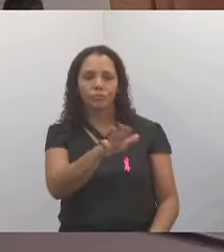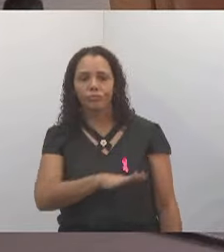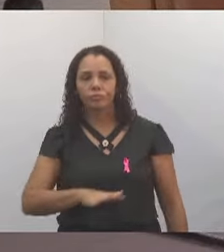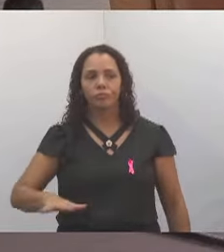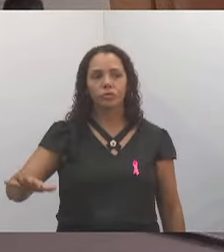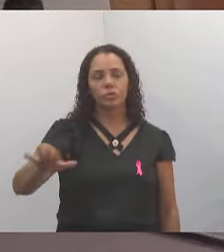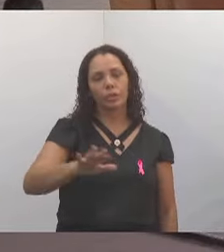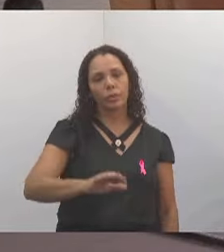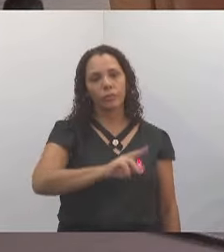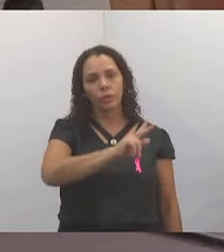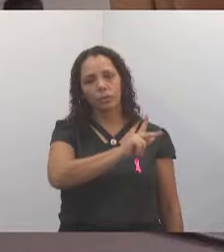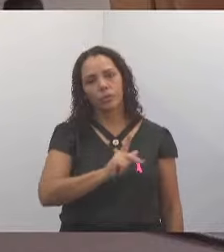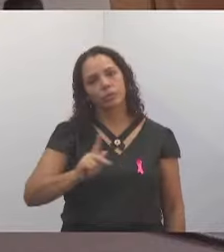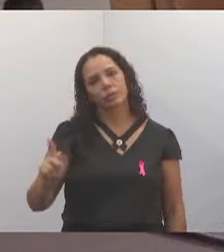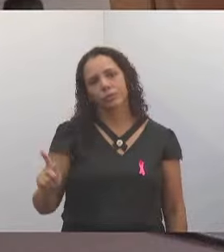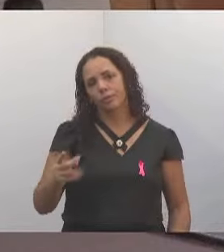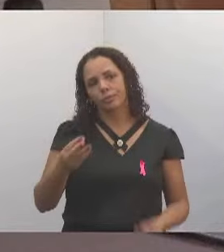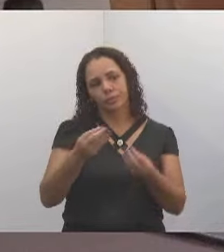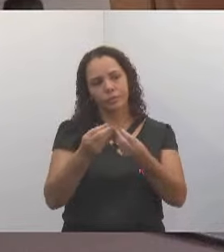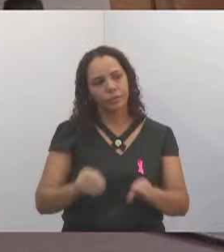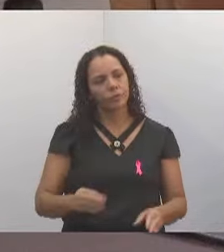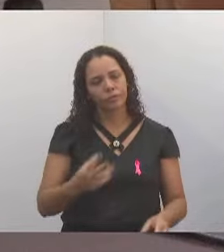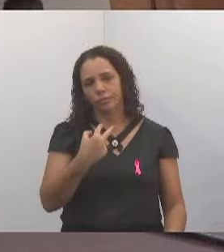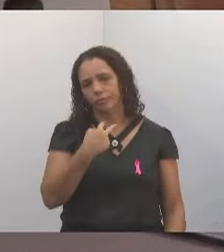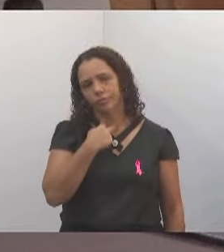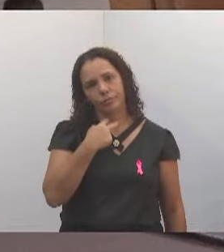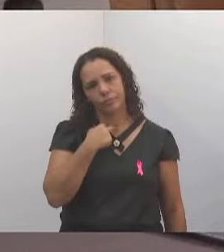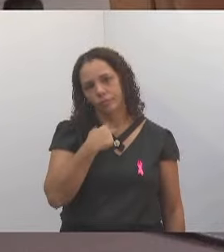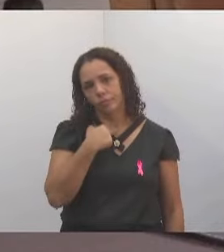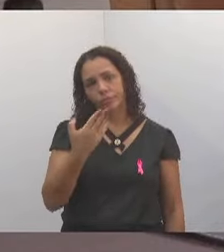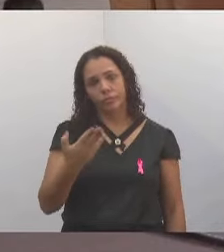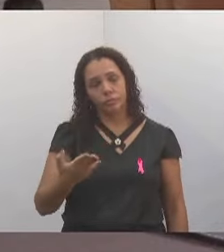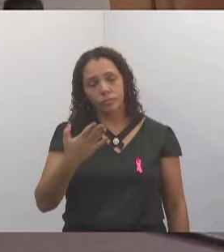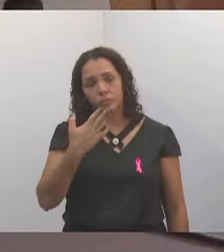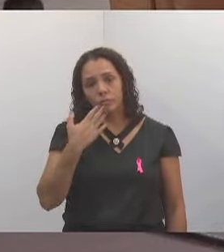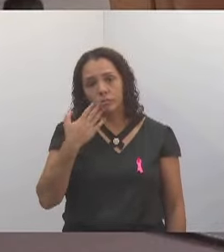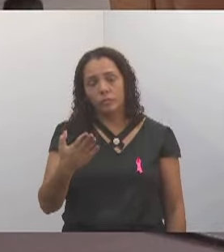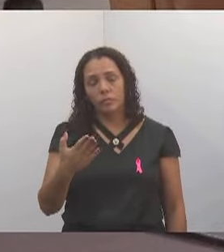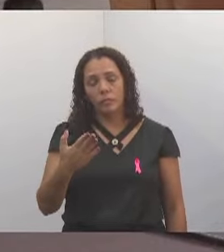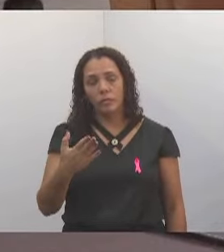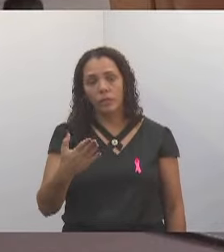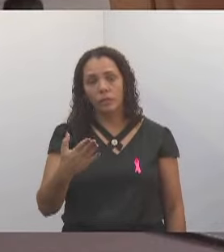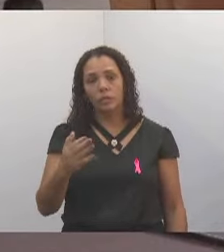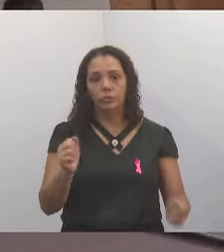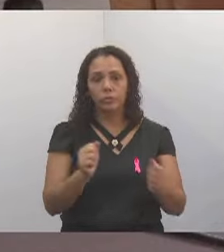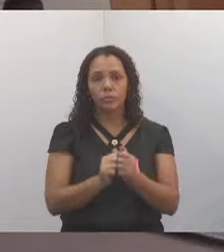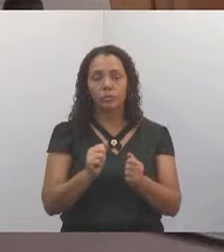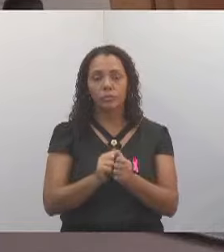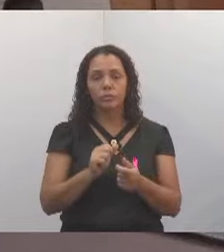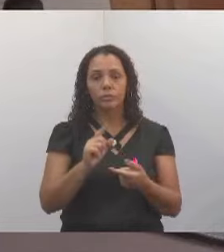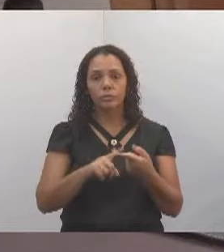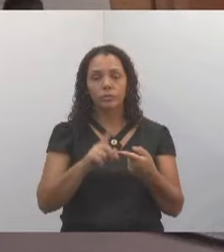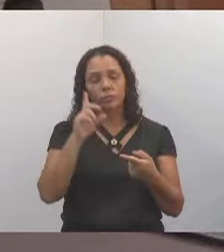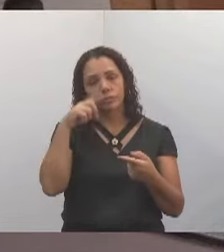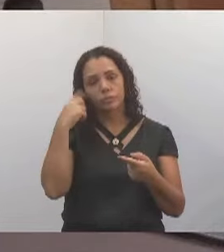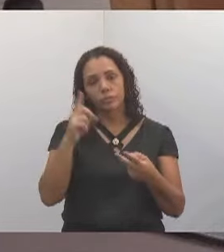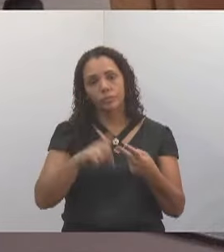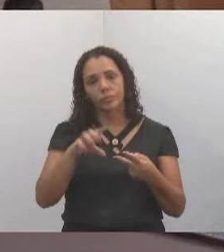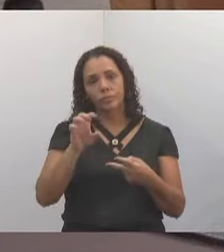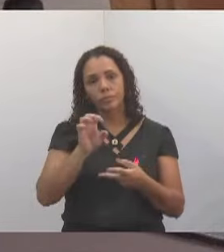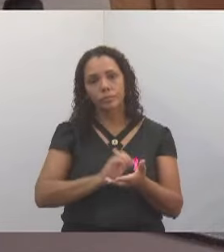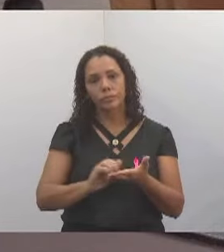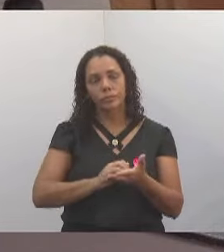o Vale do Paraíba não pode ser prejudicado. Então, a gente pede uma ação aí em conjunto com o deputado e também com o secretário do Estado